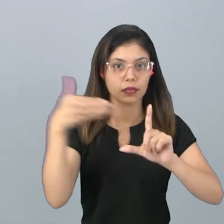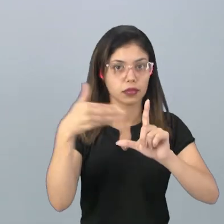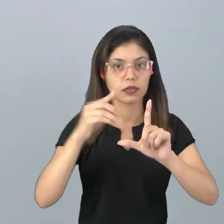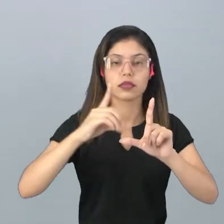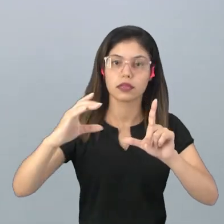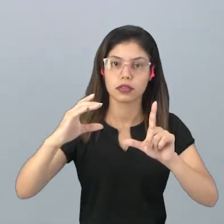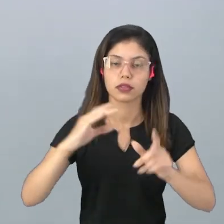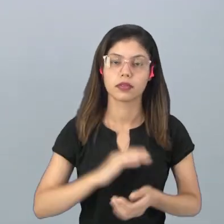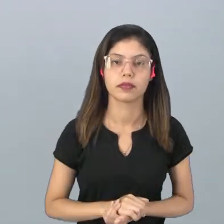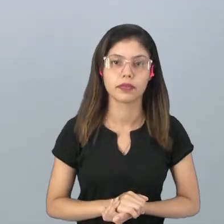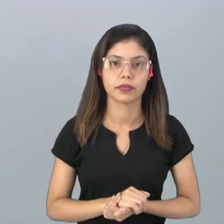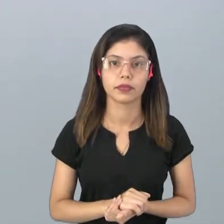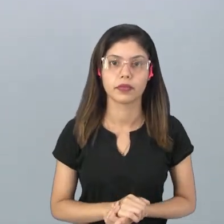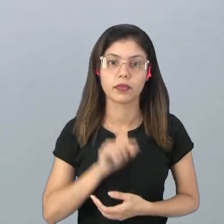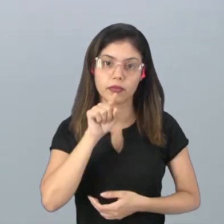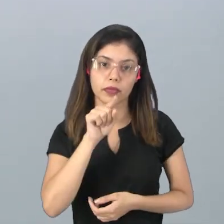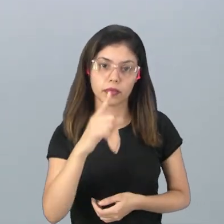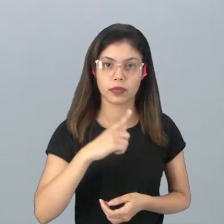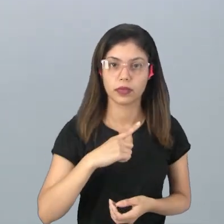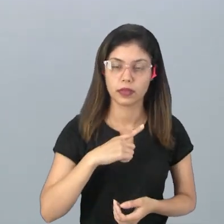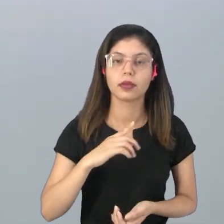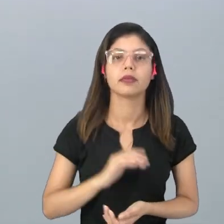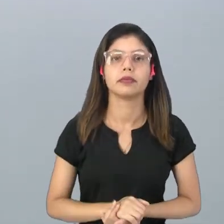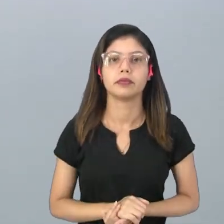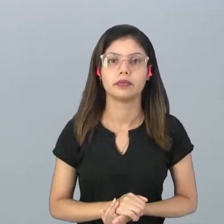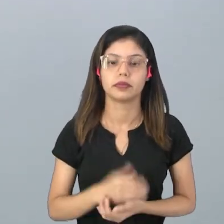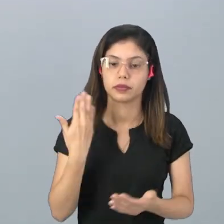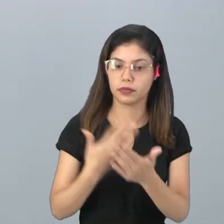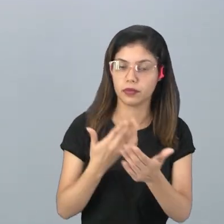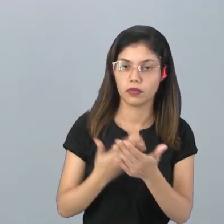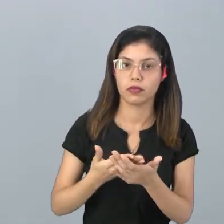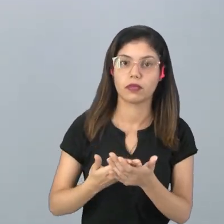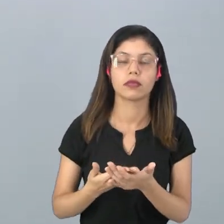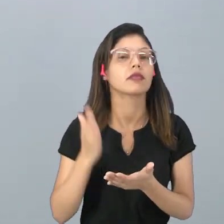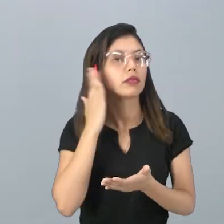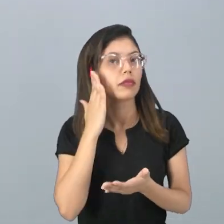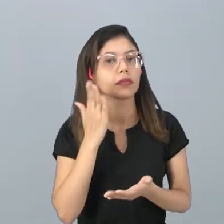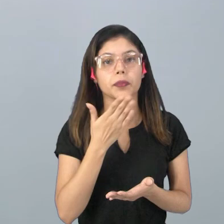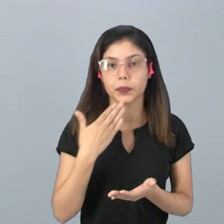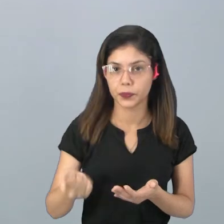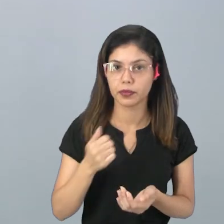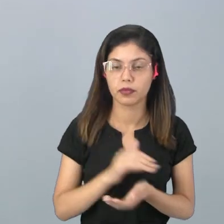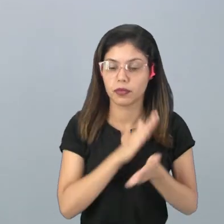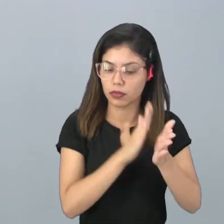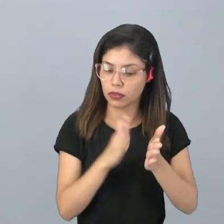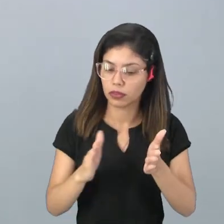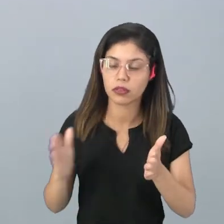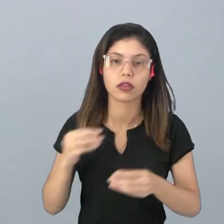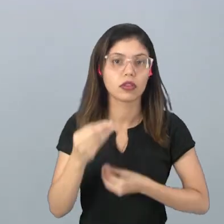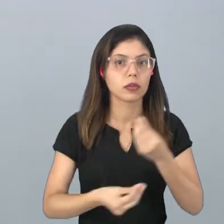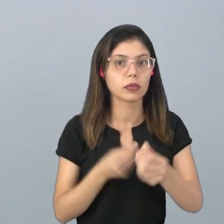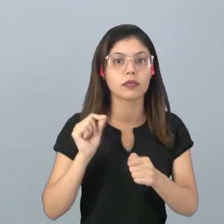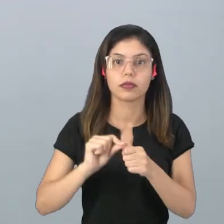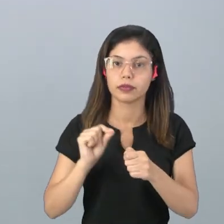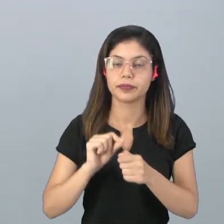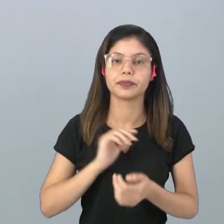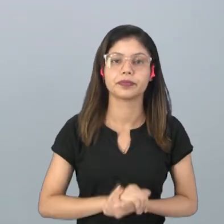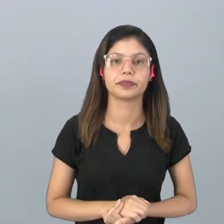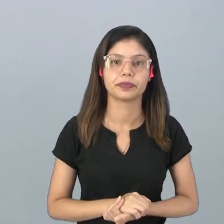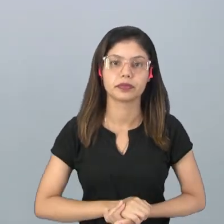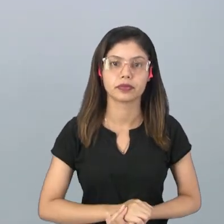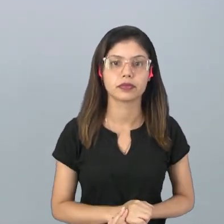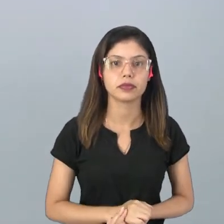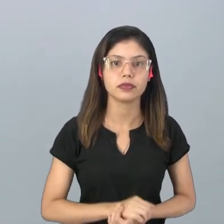não esqueça de acessar a plataforma Eduque, para você ter acesso a essa aula e compreender um pouco mais e ver passo a passo como